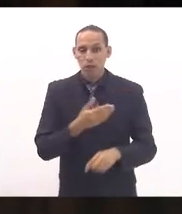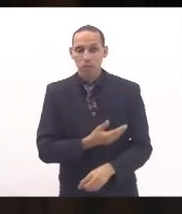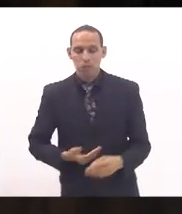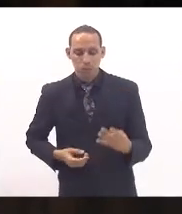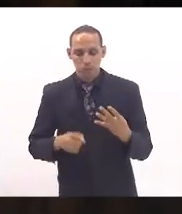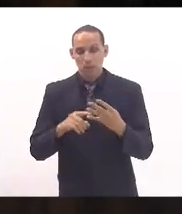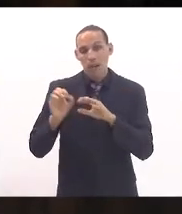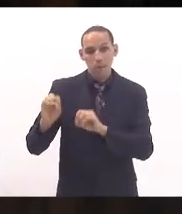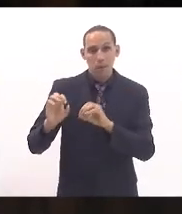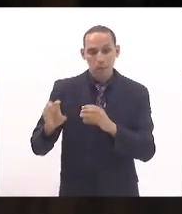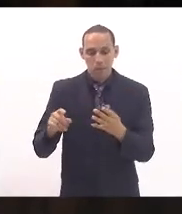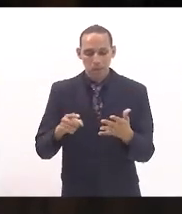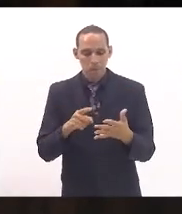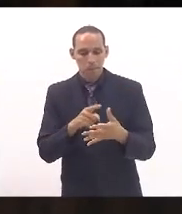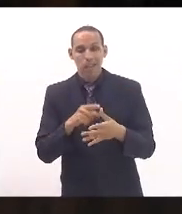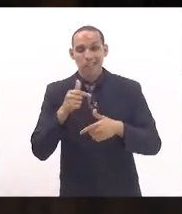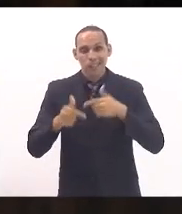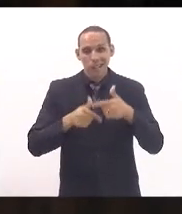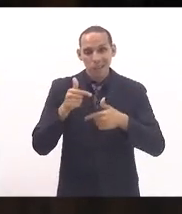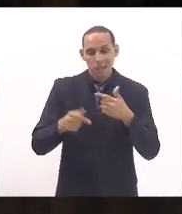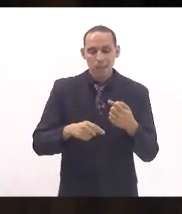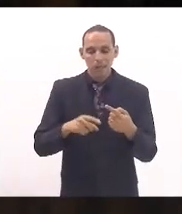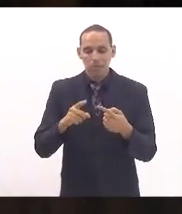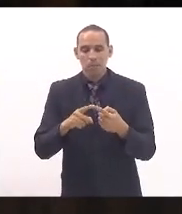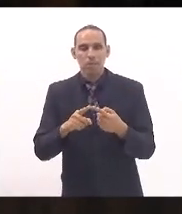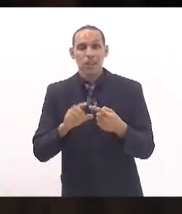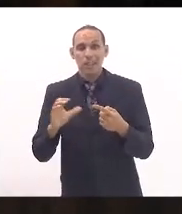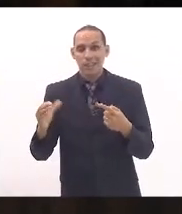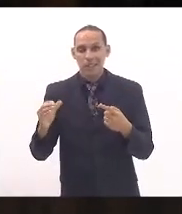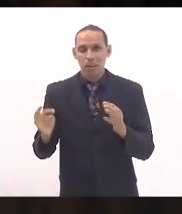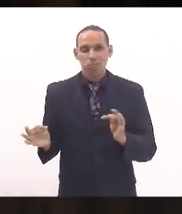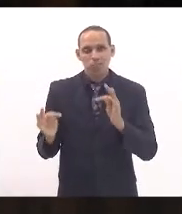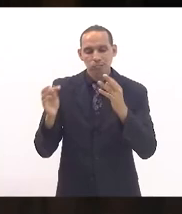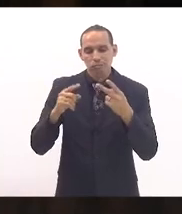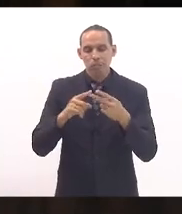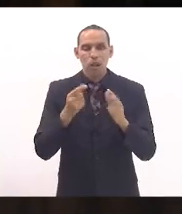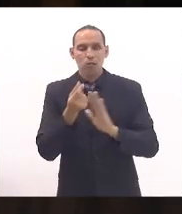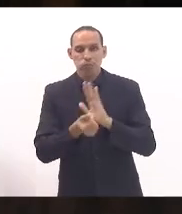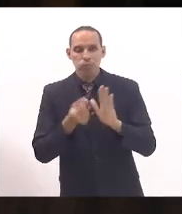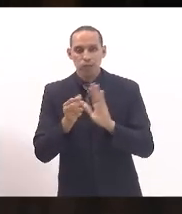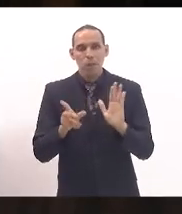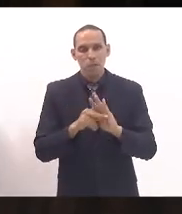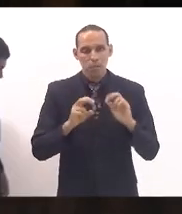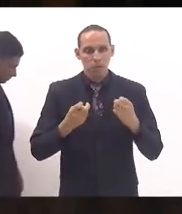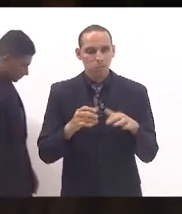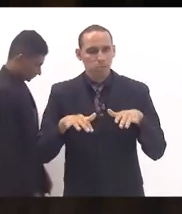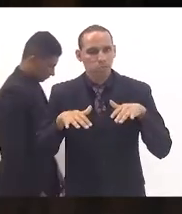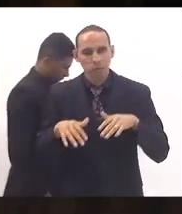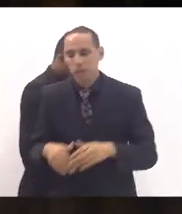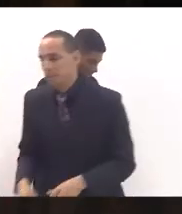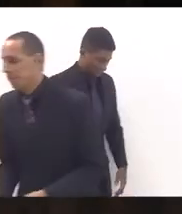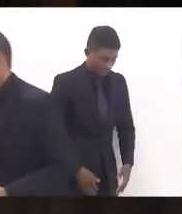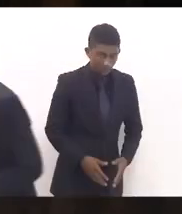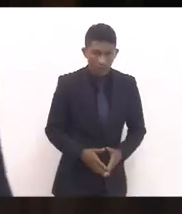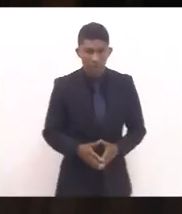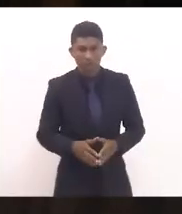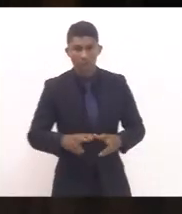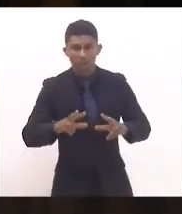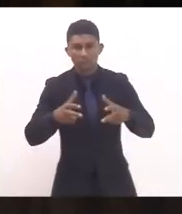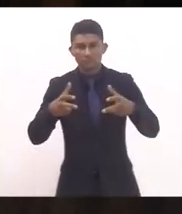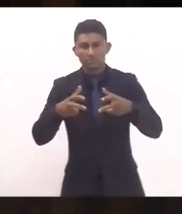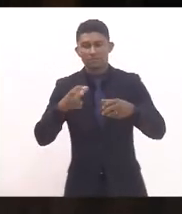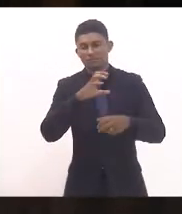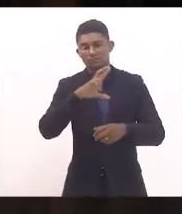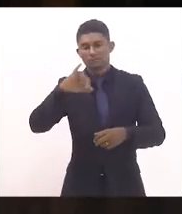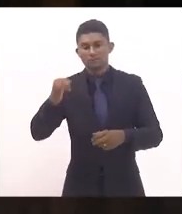de Educação, de Trabalho, de Ciência e Tecnologia e de Orçamento às emendas de plenário. Para emitir parecer pela Comissão de Constituição e